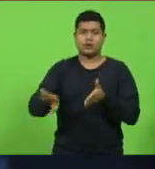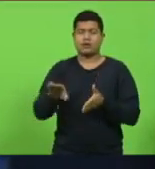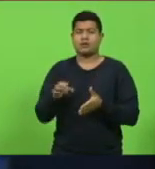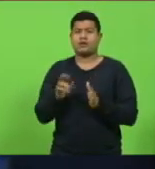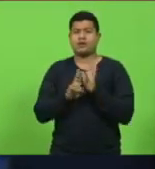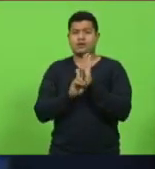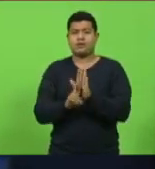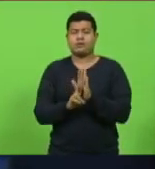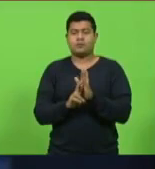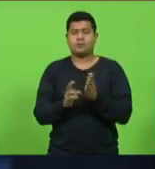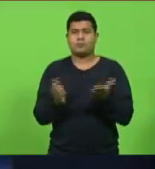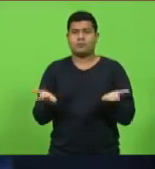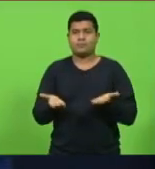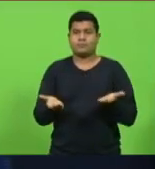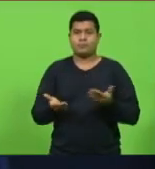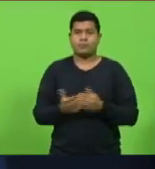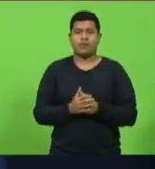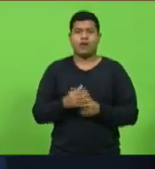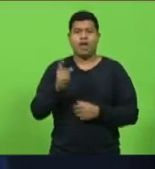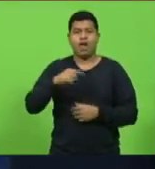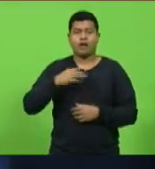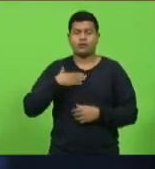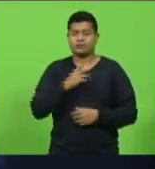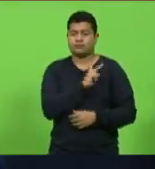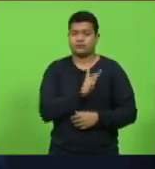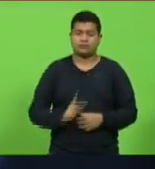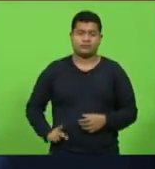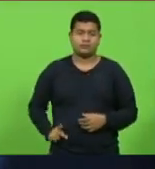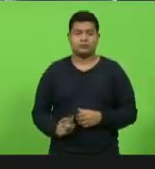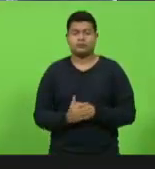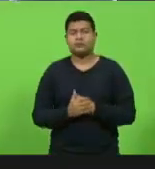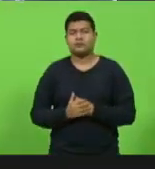representação em questão era isso o senhor presidente